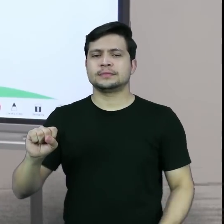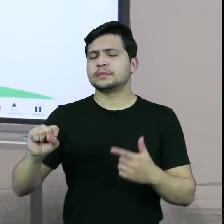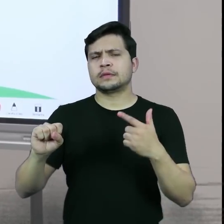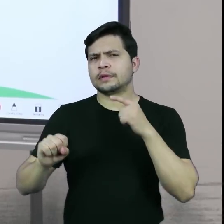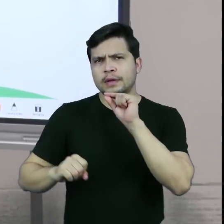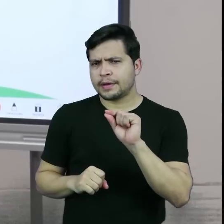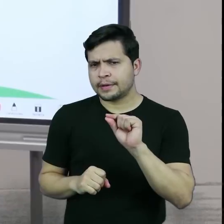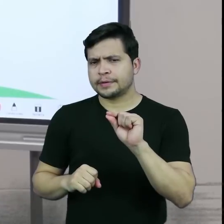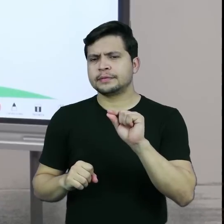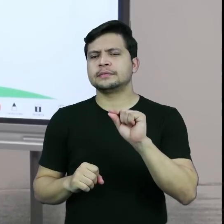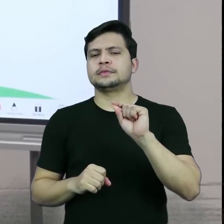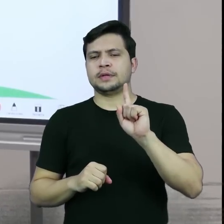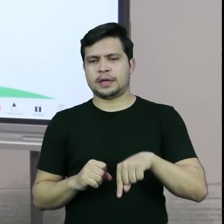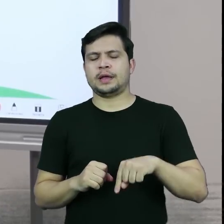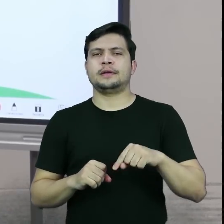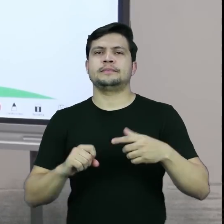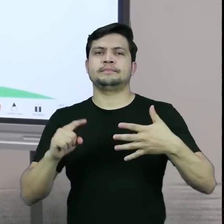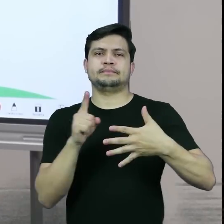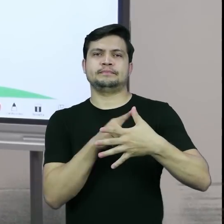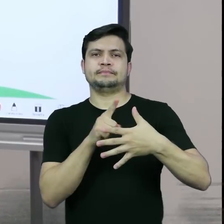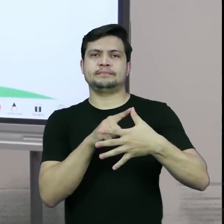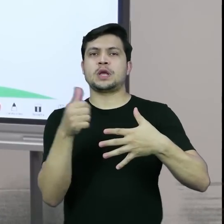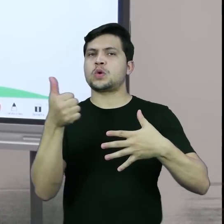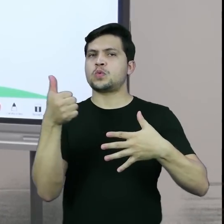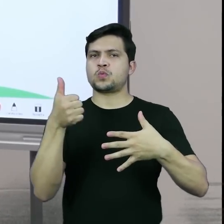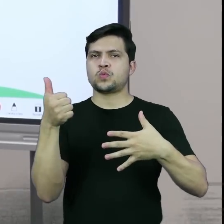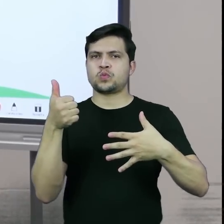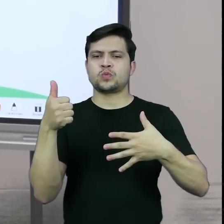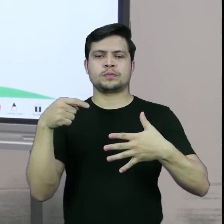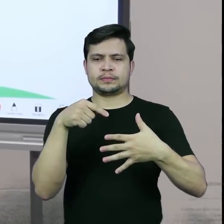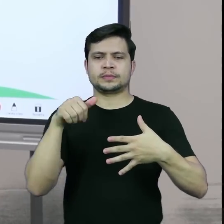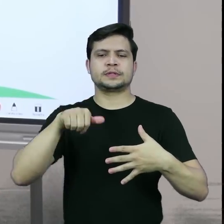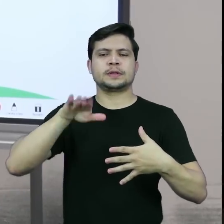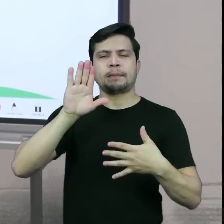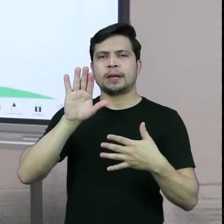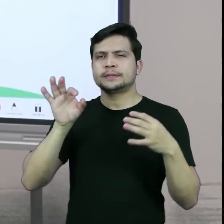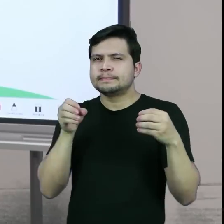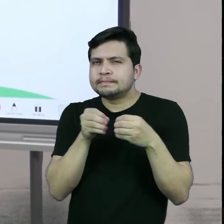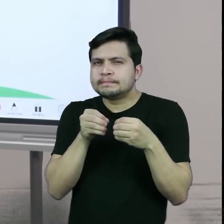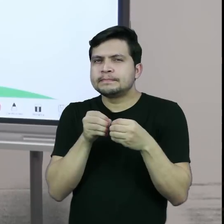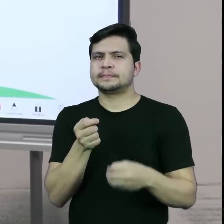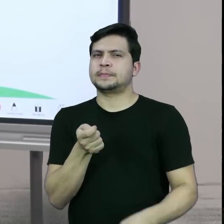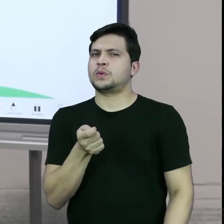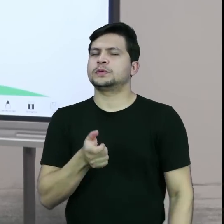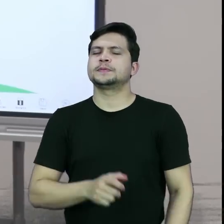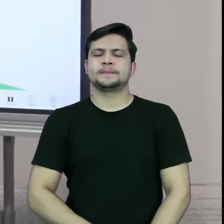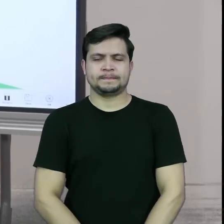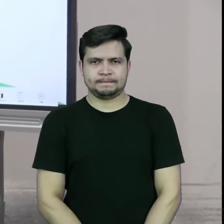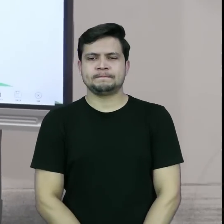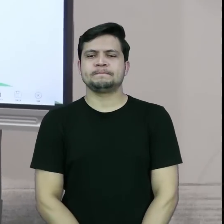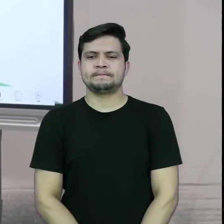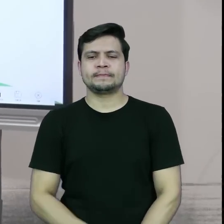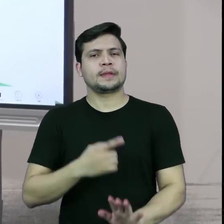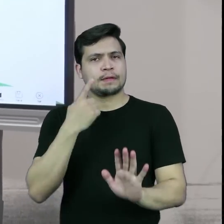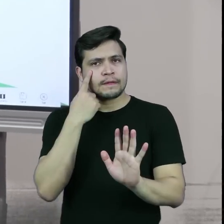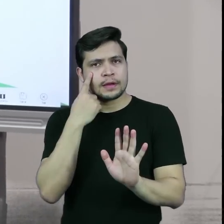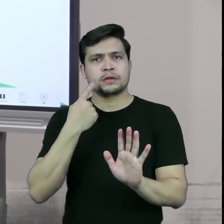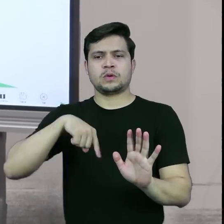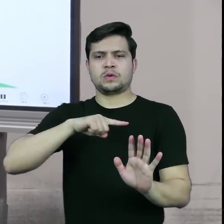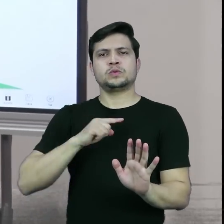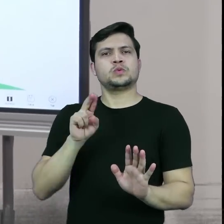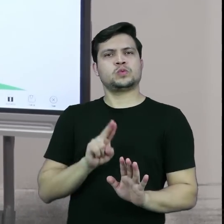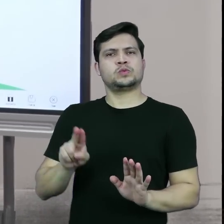75. E o quinto jogador tem 22, mais 15, 37,